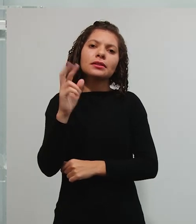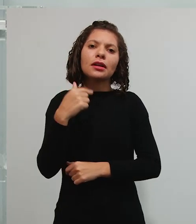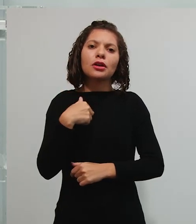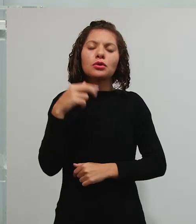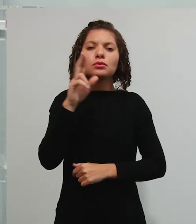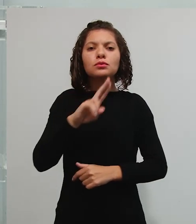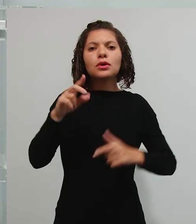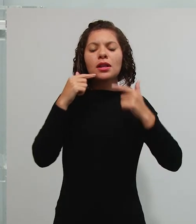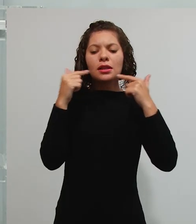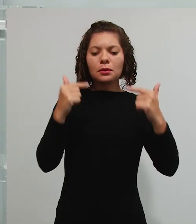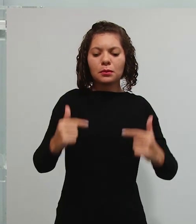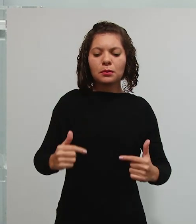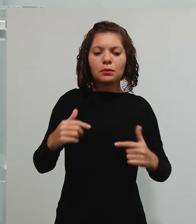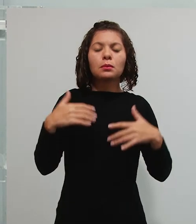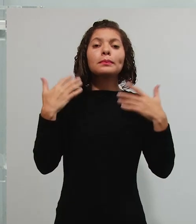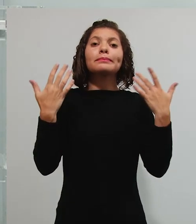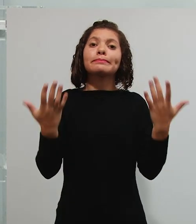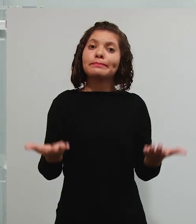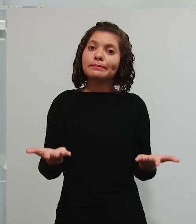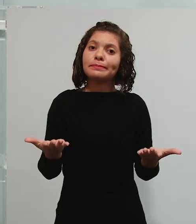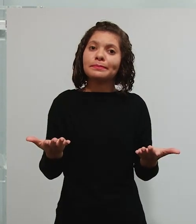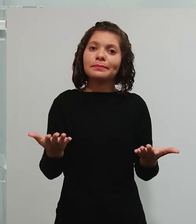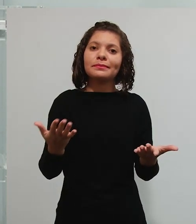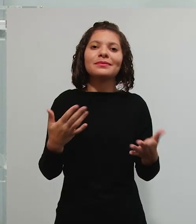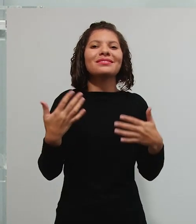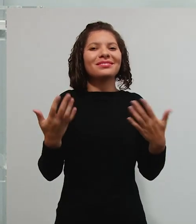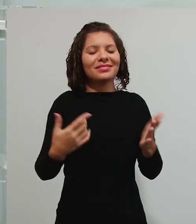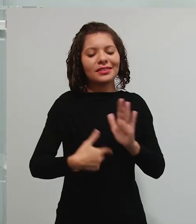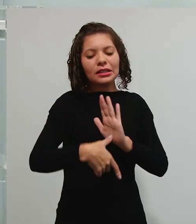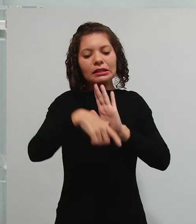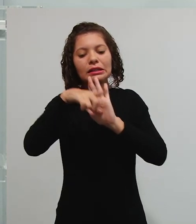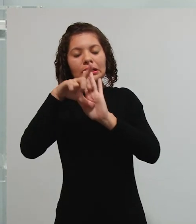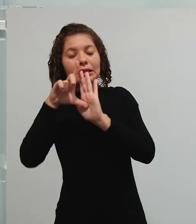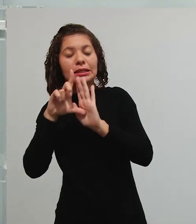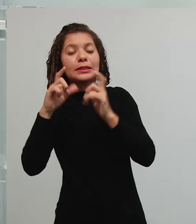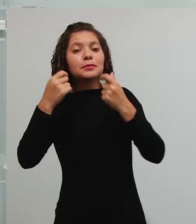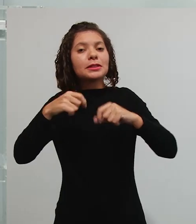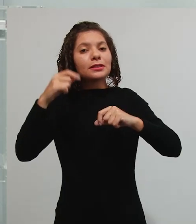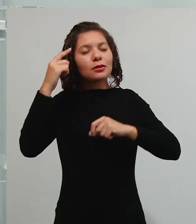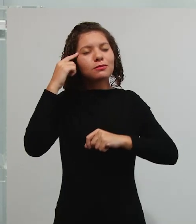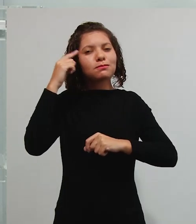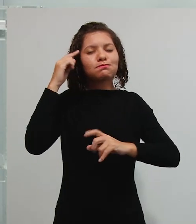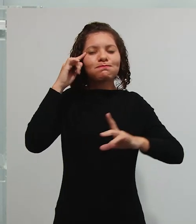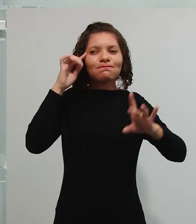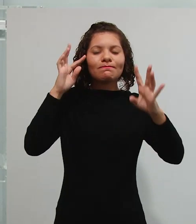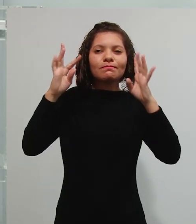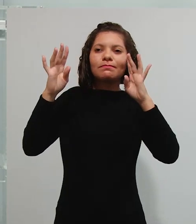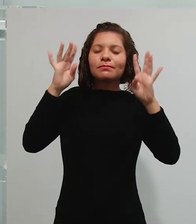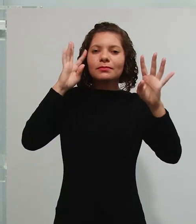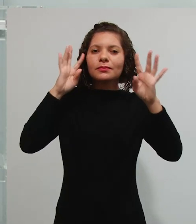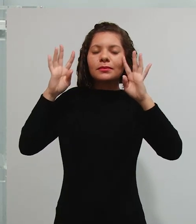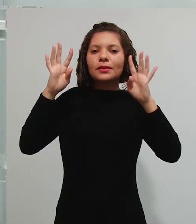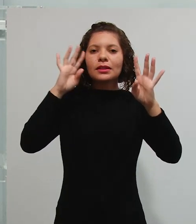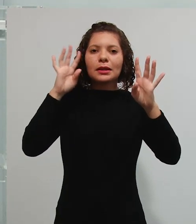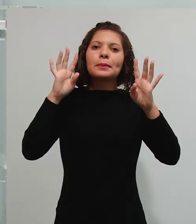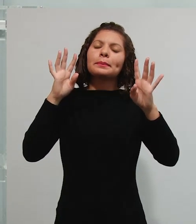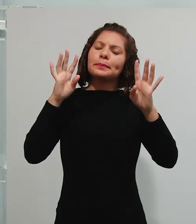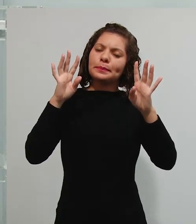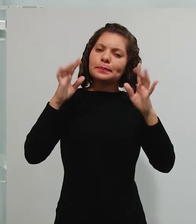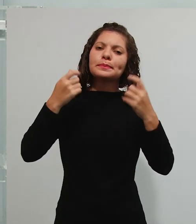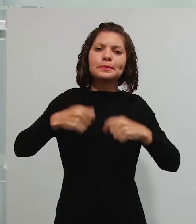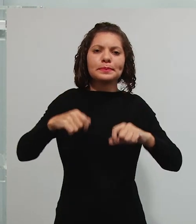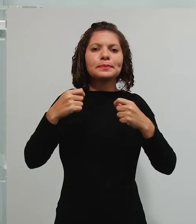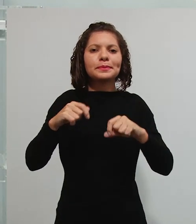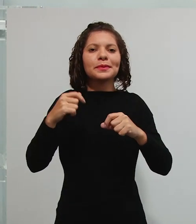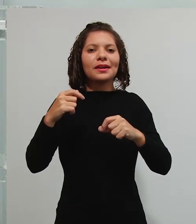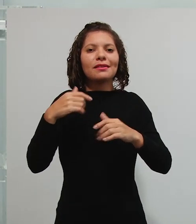utilizar na escrita desse meu texto? Então, envolve, por meio da escrita, você elabora enunciados e você externaliza